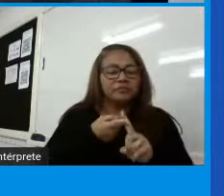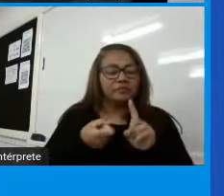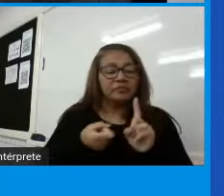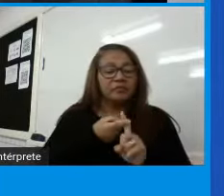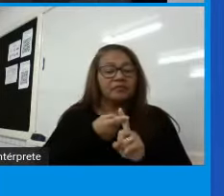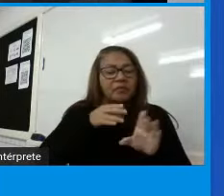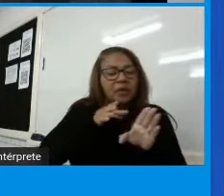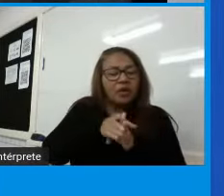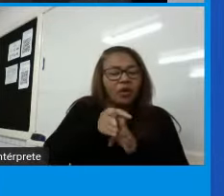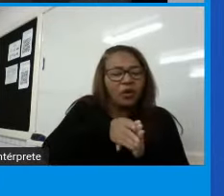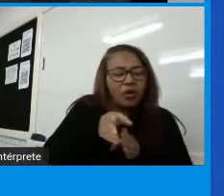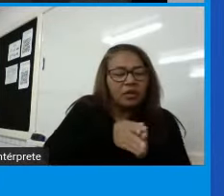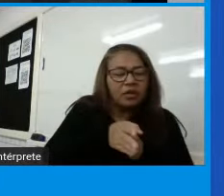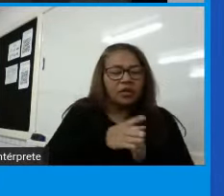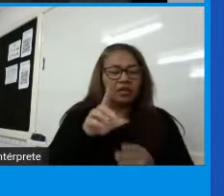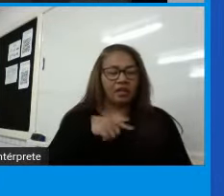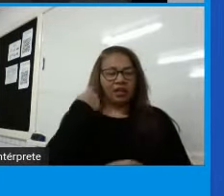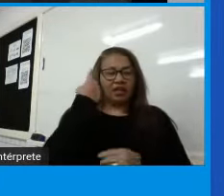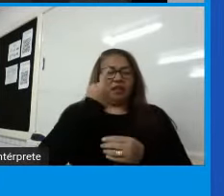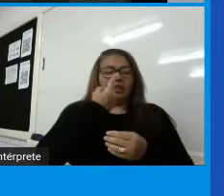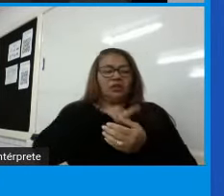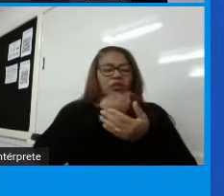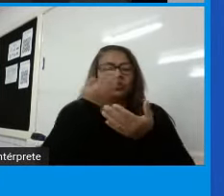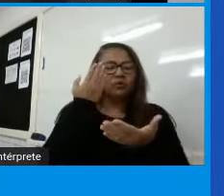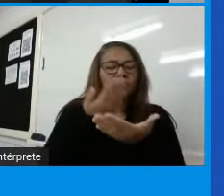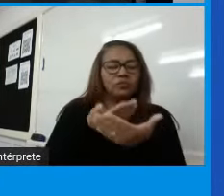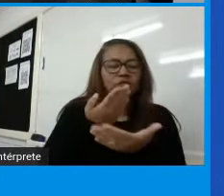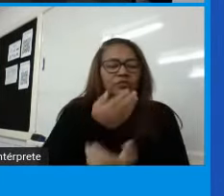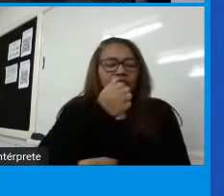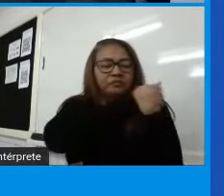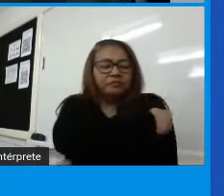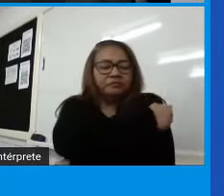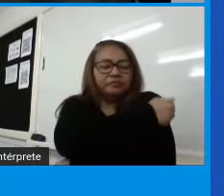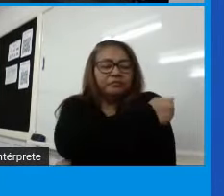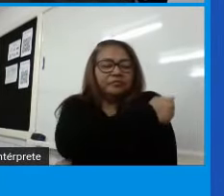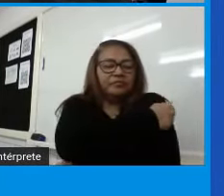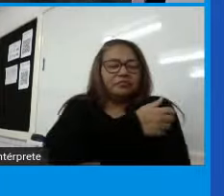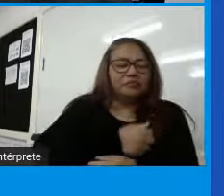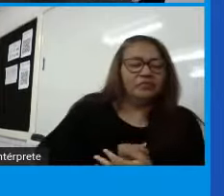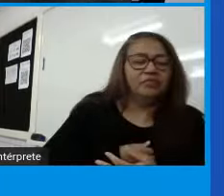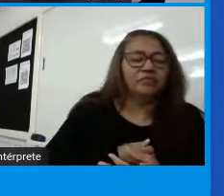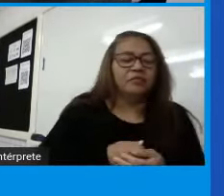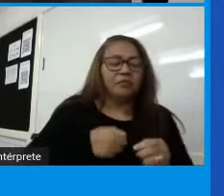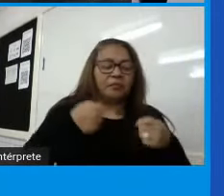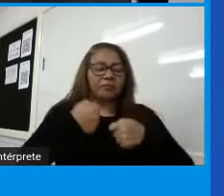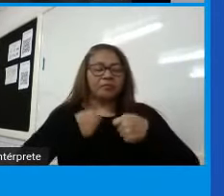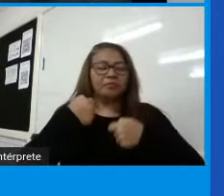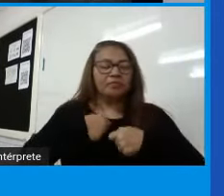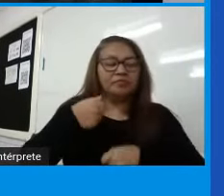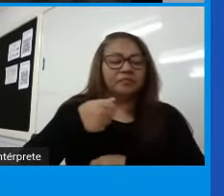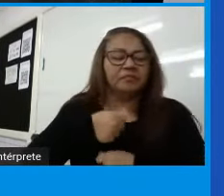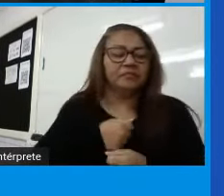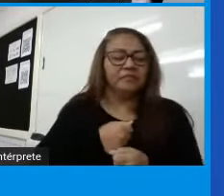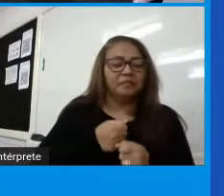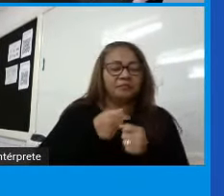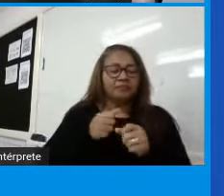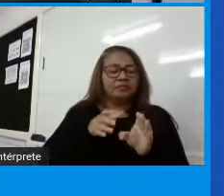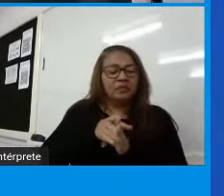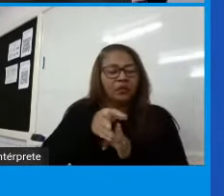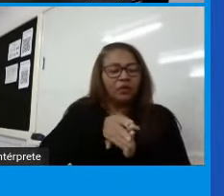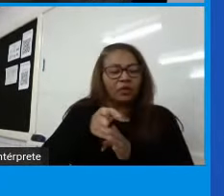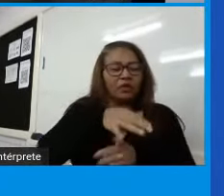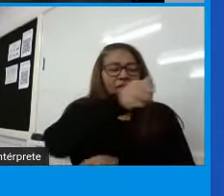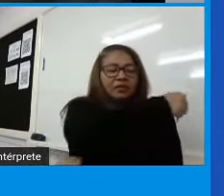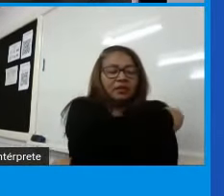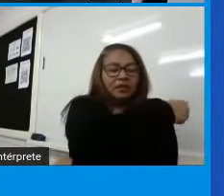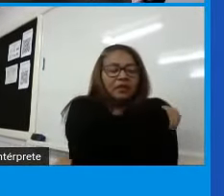orientação aos nossos estudantes. Certo? O docente precisa deixar o estudante confortável no sentido de orientá-lo a como